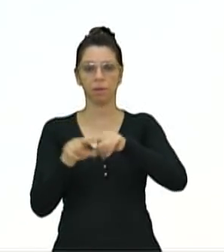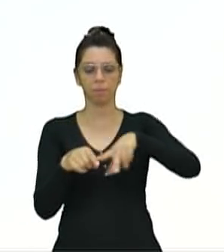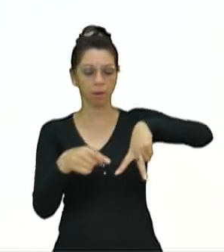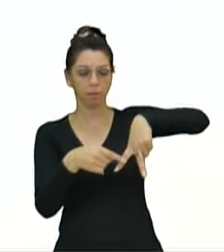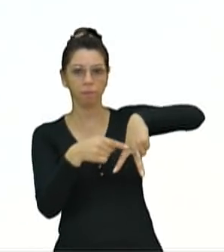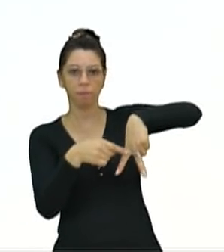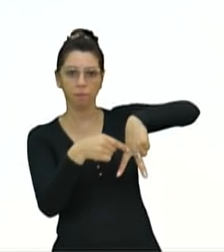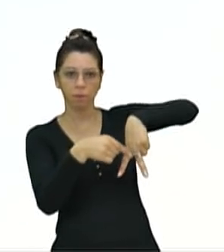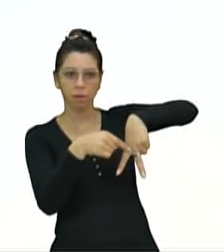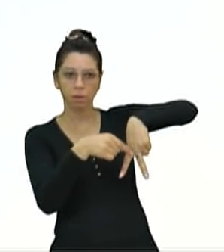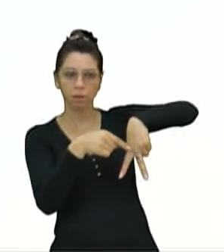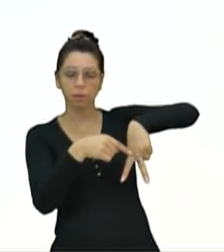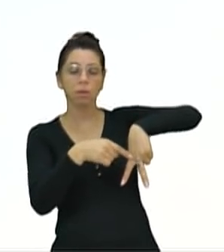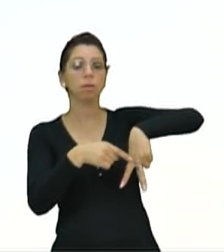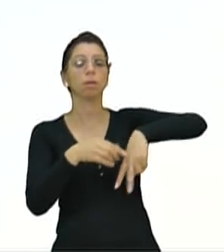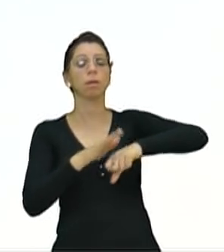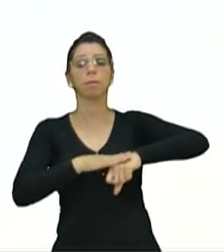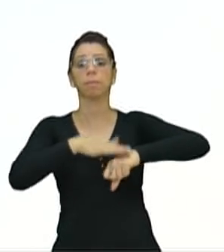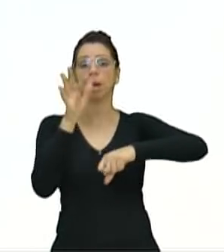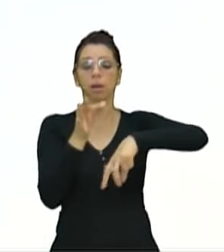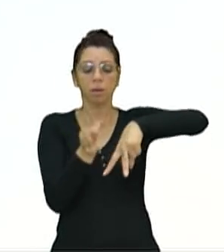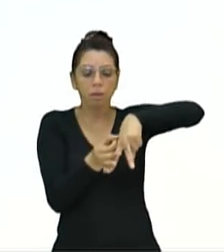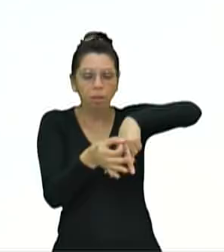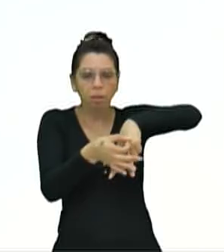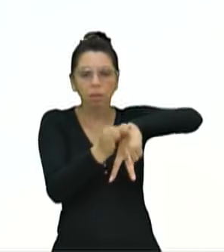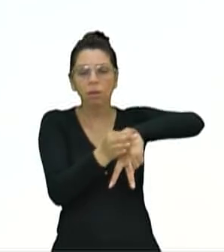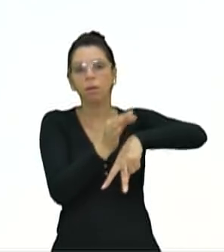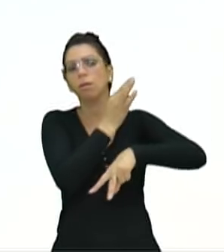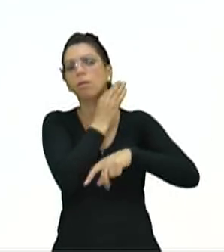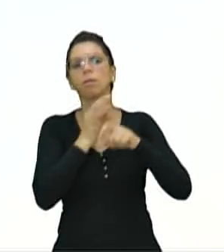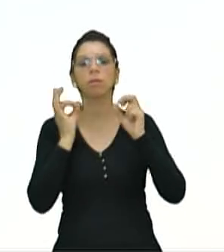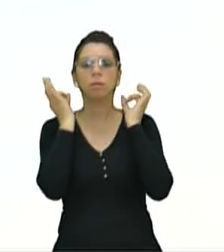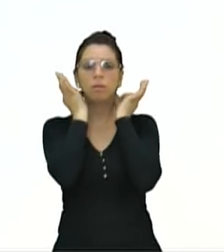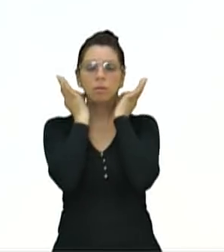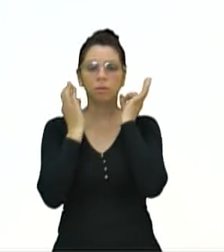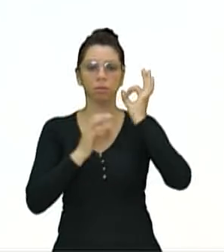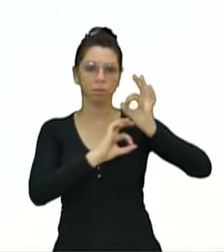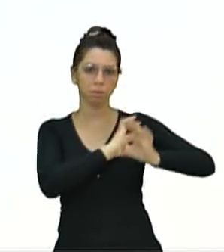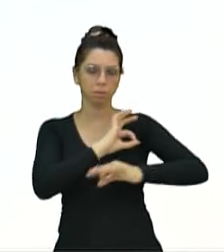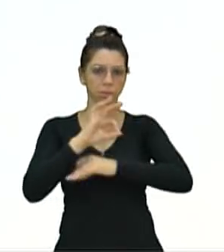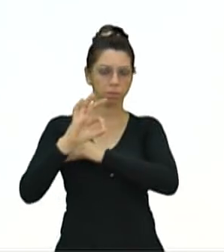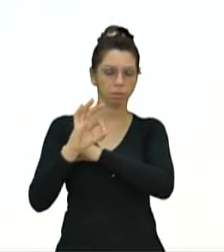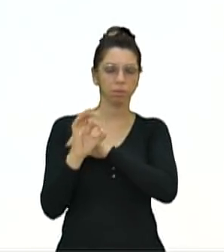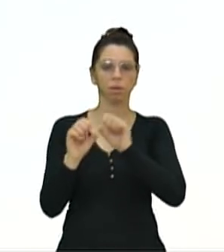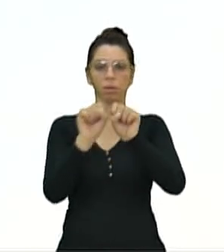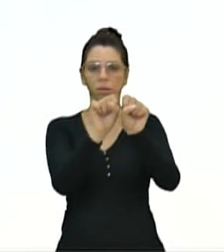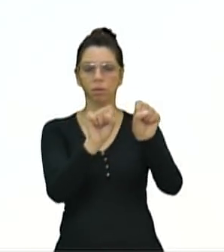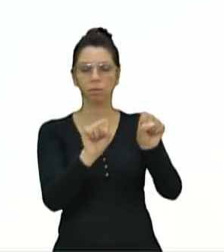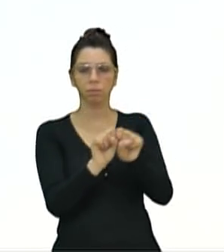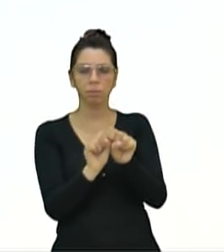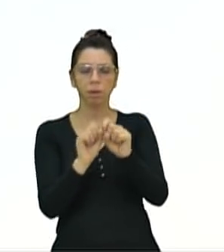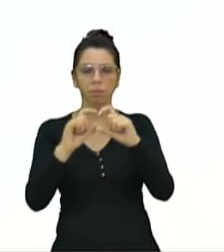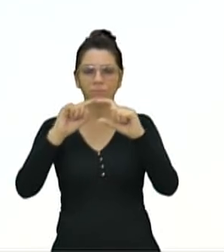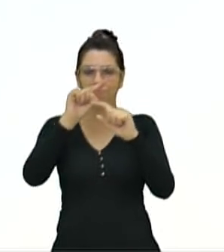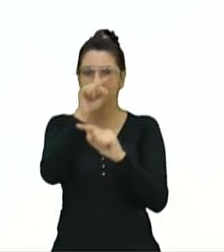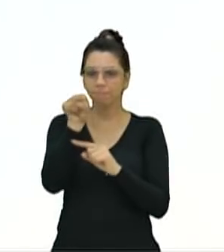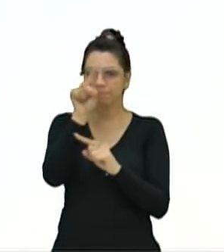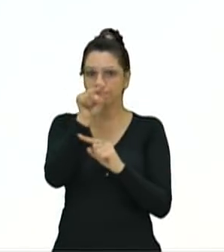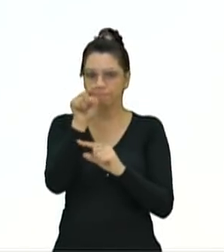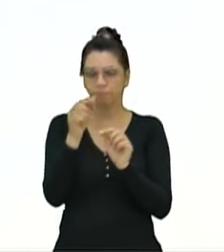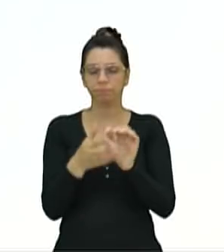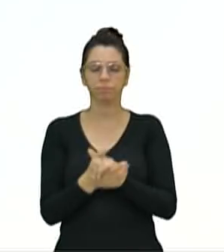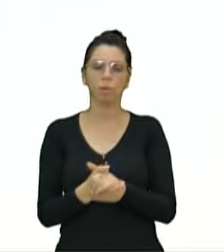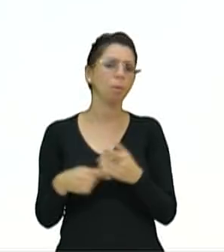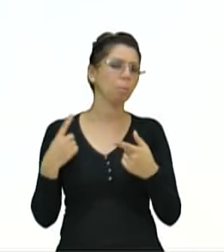virilhas, nós temos mais linfonodos. Essas bolinhas, essas estruturas arredondadas. Mas